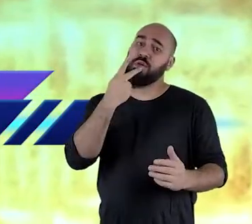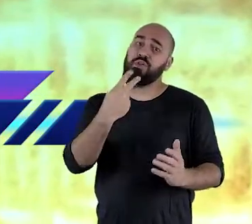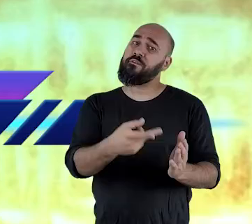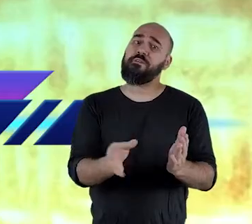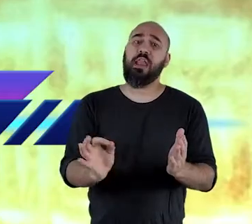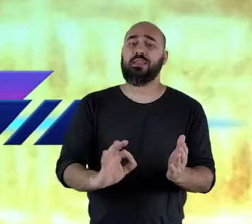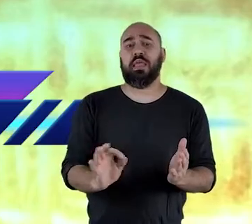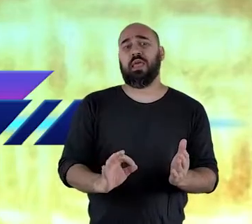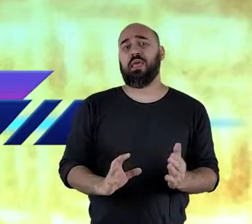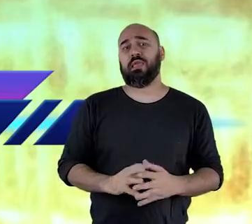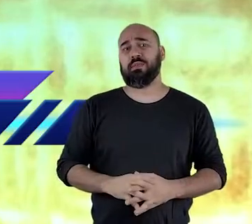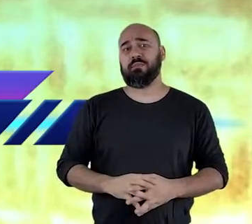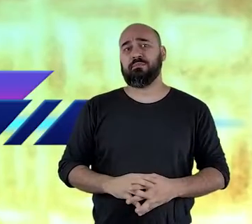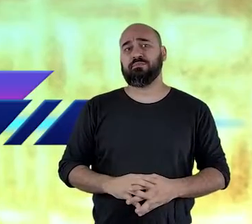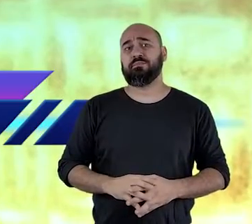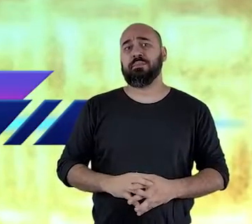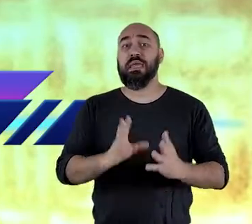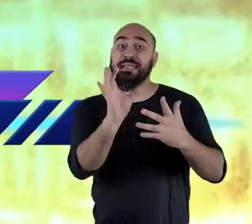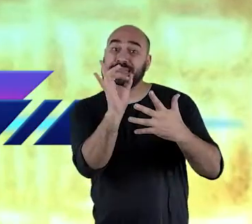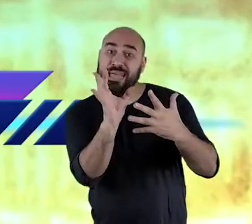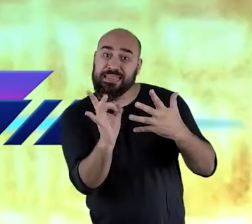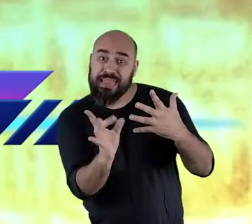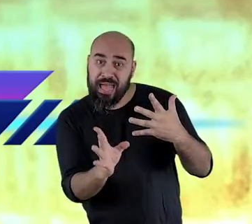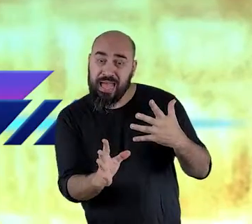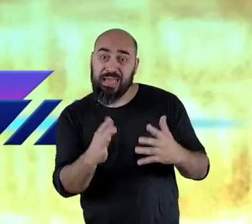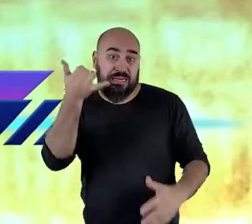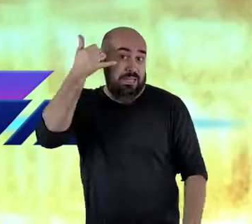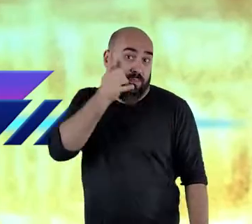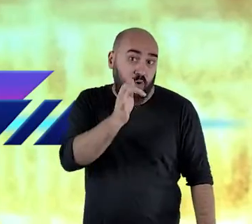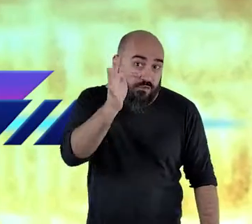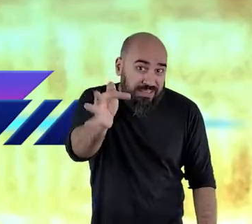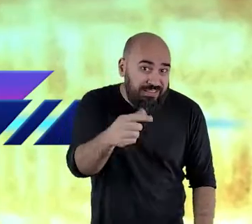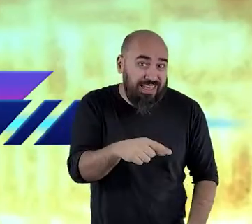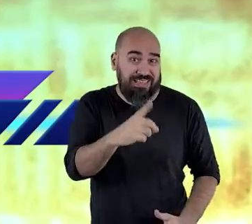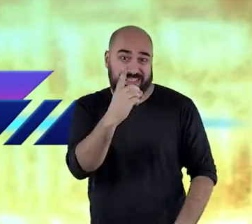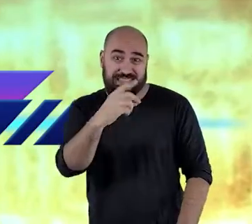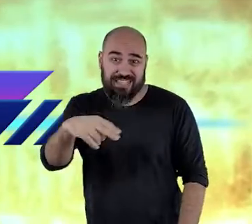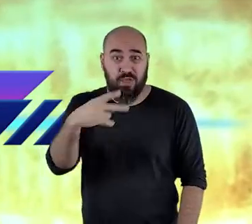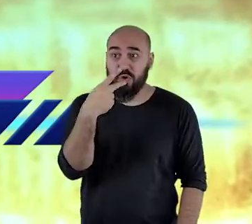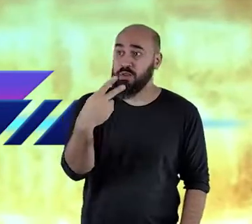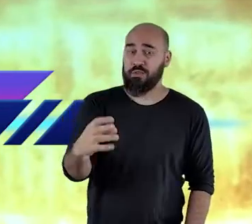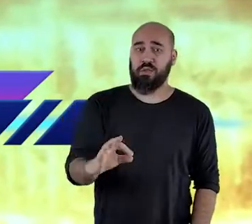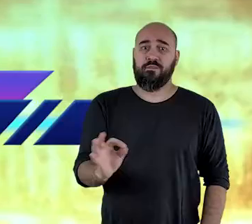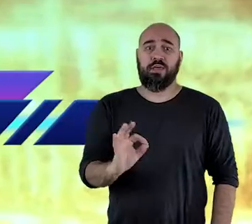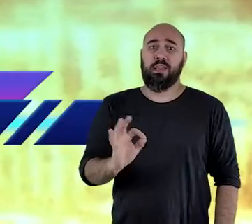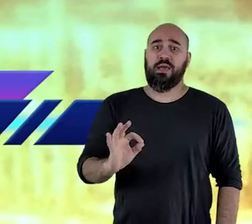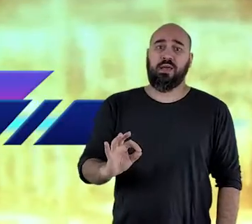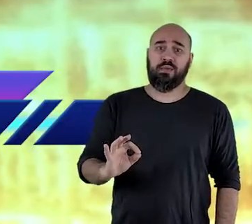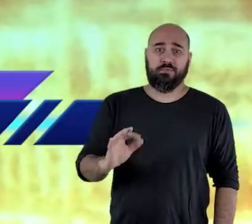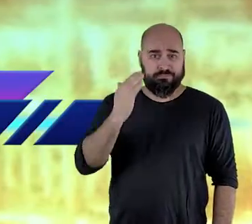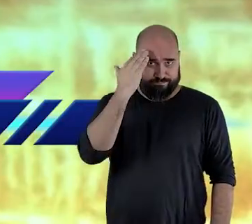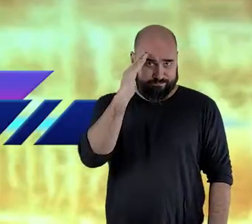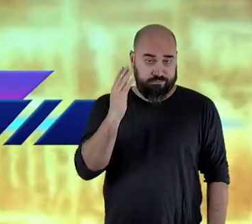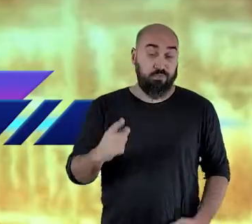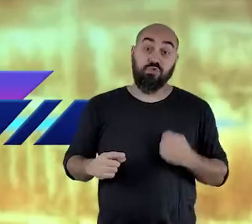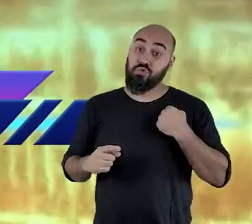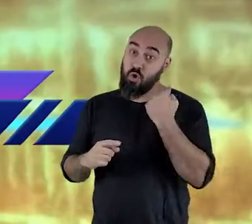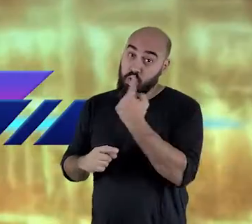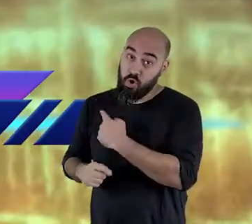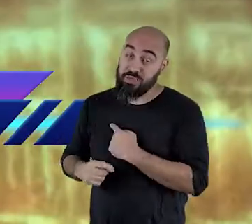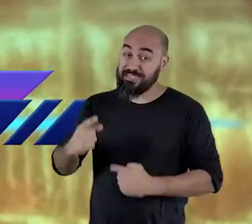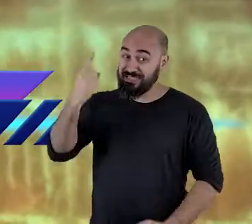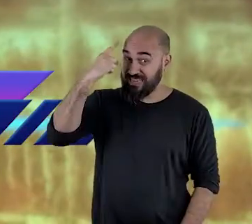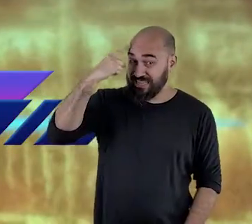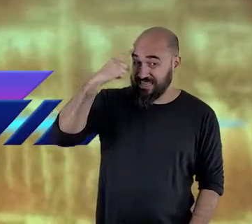chamado a atenção para um detalhe da profecia de Daniel. Nós demonstraremos sabedoria e seguiremos